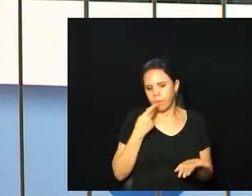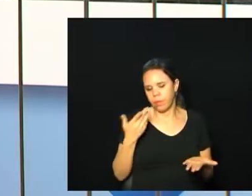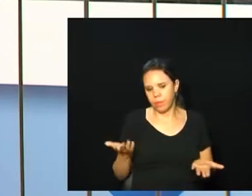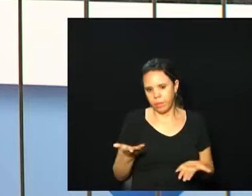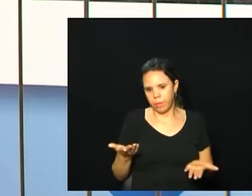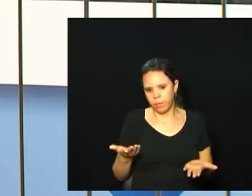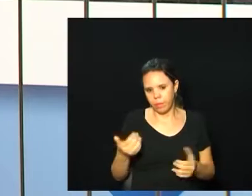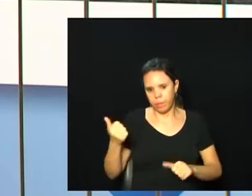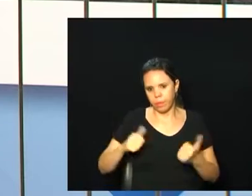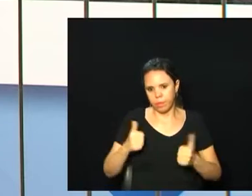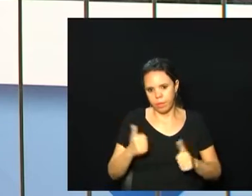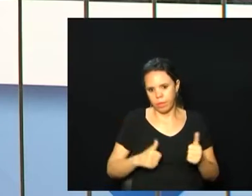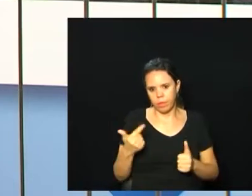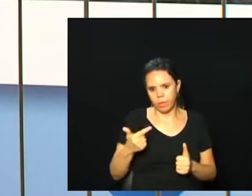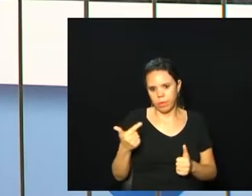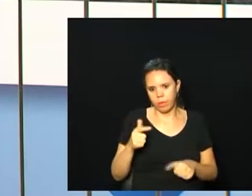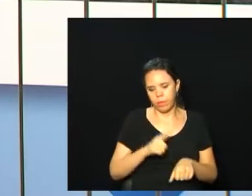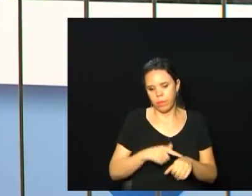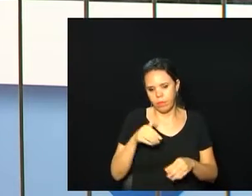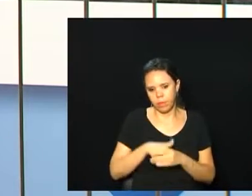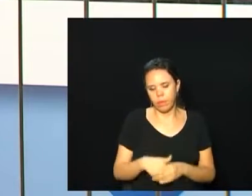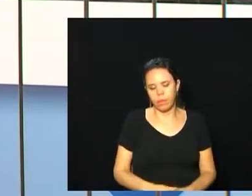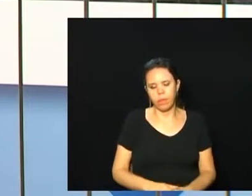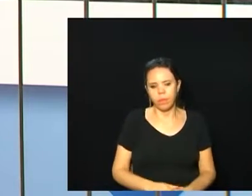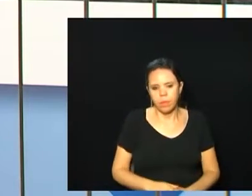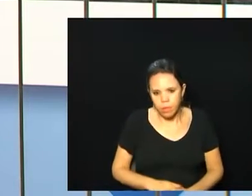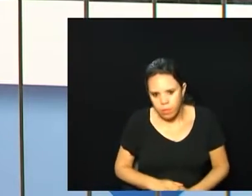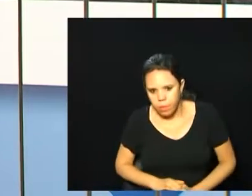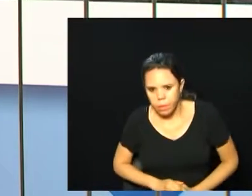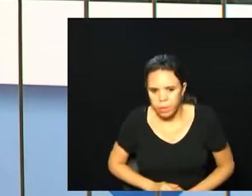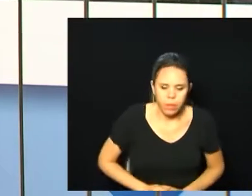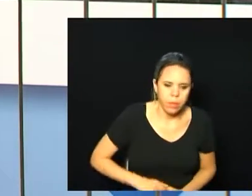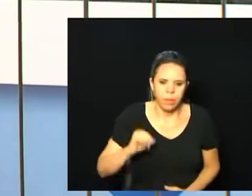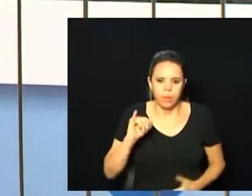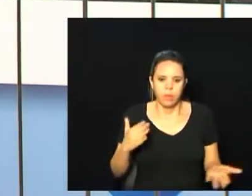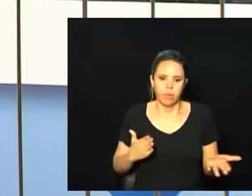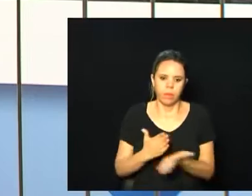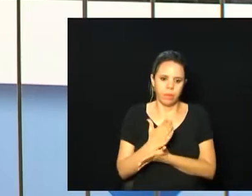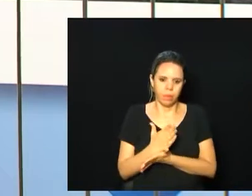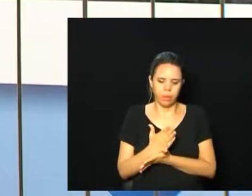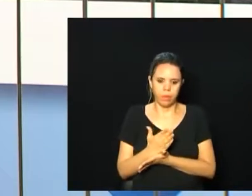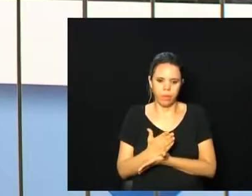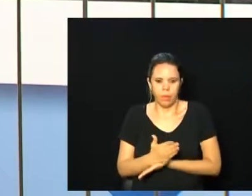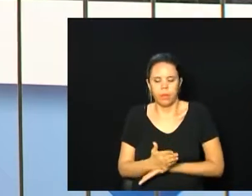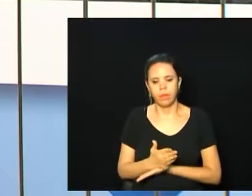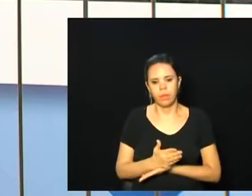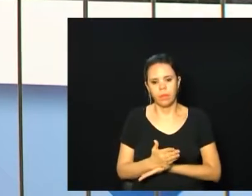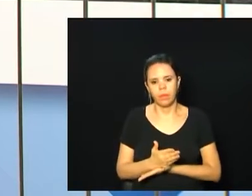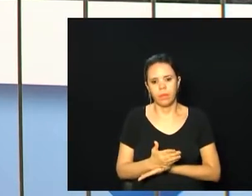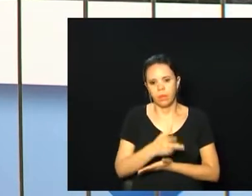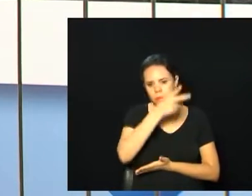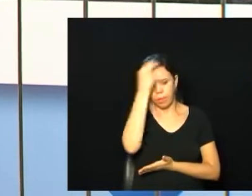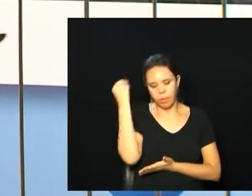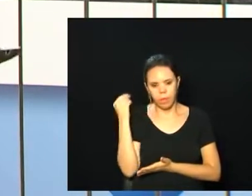falar ainda vão passar por um segundo turno de votação para que, se aprovados, forem encaminhados então para a sanção do